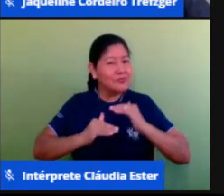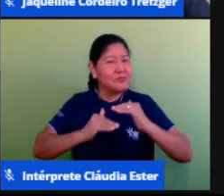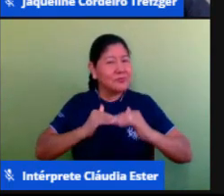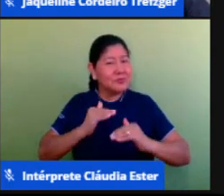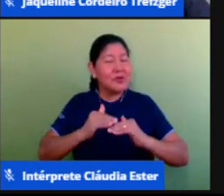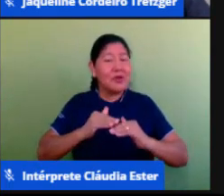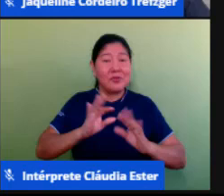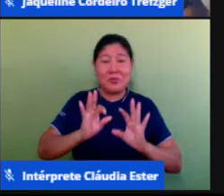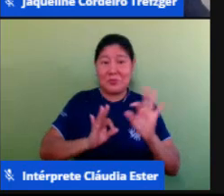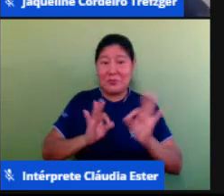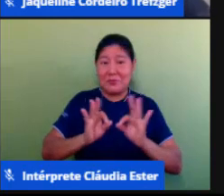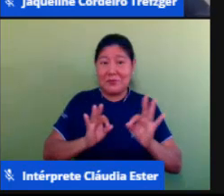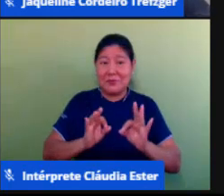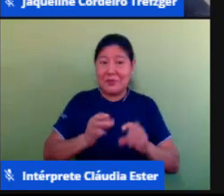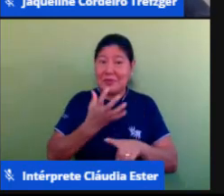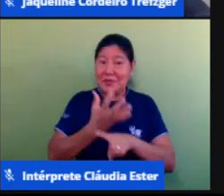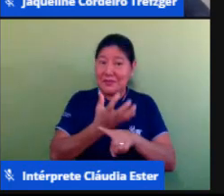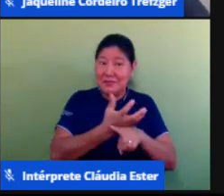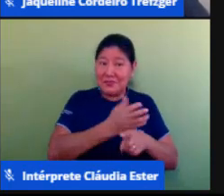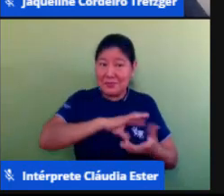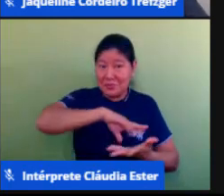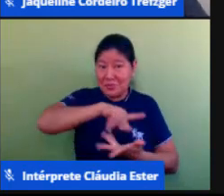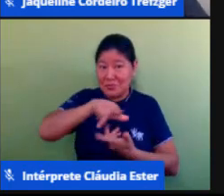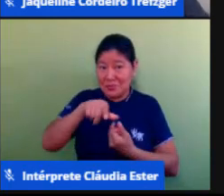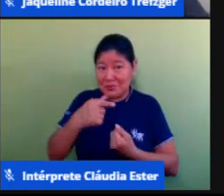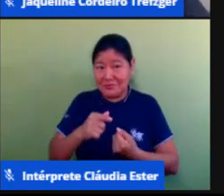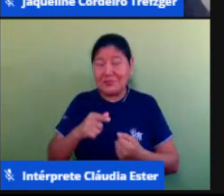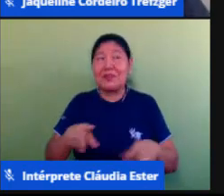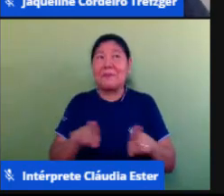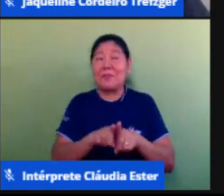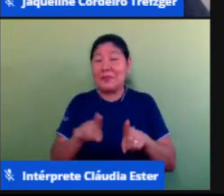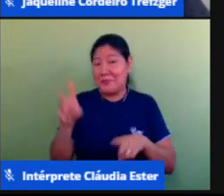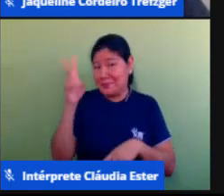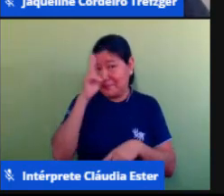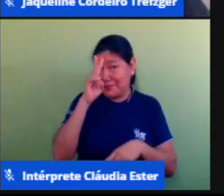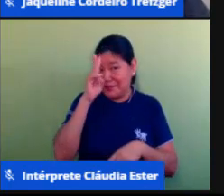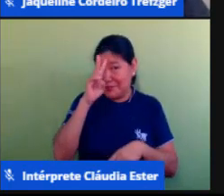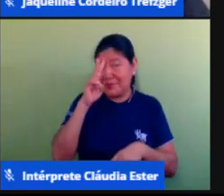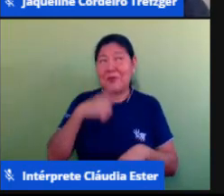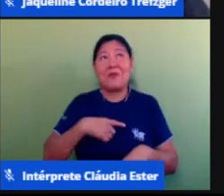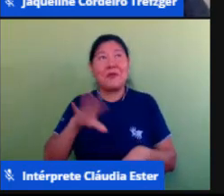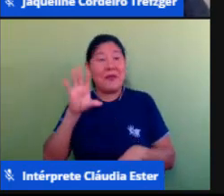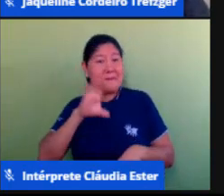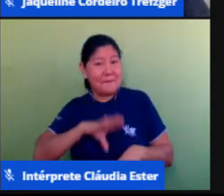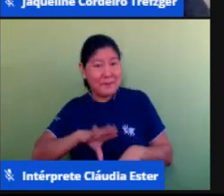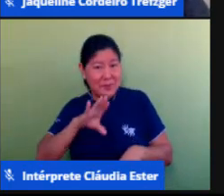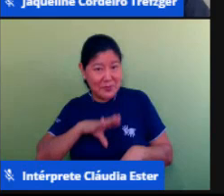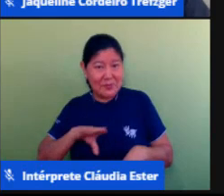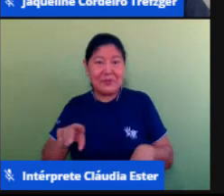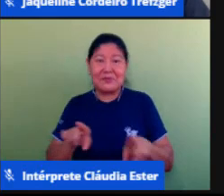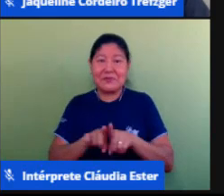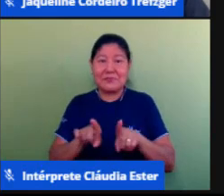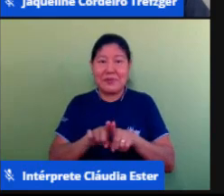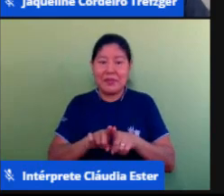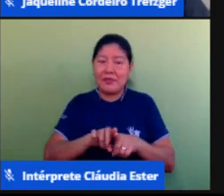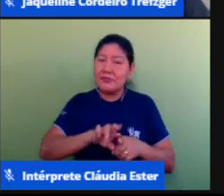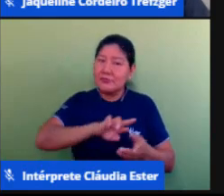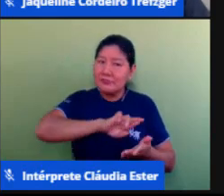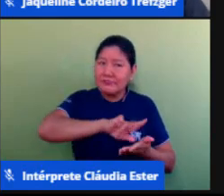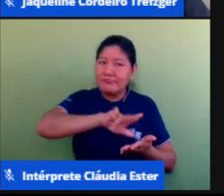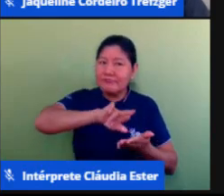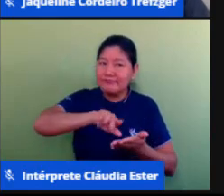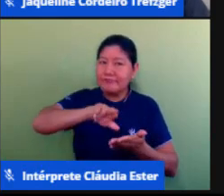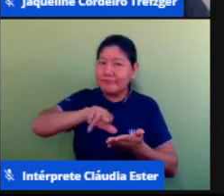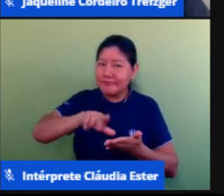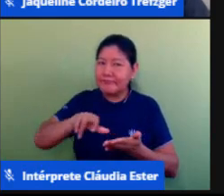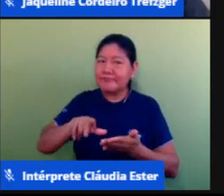geografia, para história, a matemática e português. Português, por enquanto, eu estou fazendo leitura com eles, que eles gravam, enviam para mim